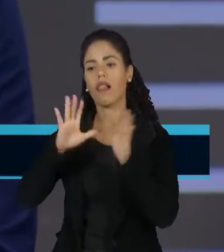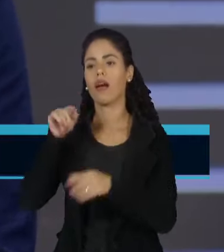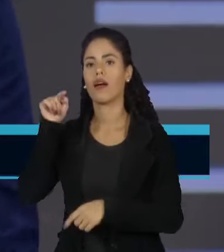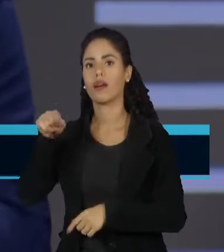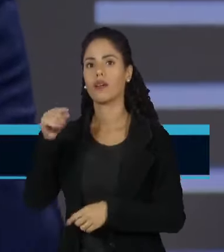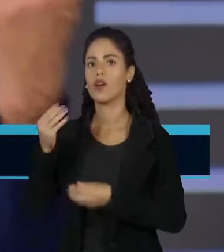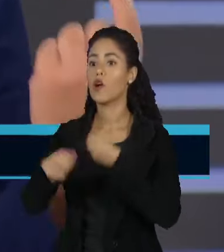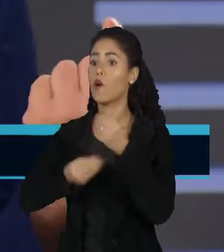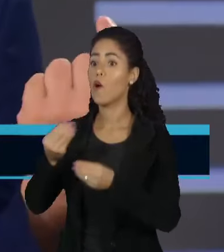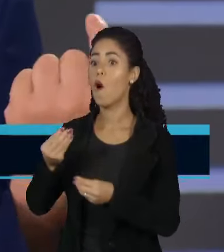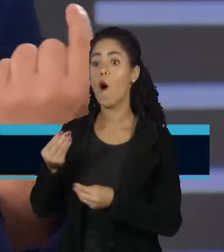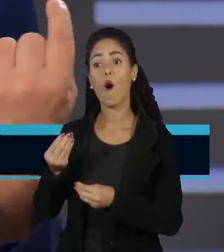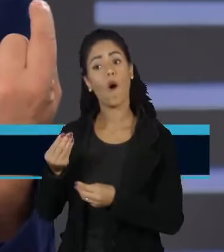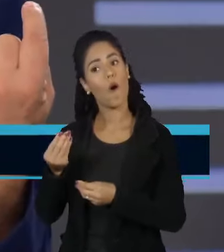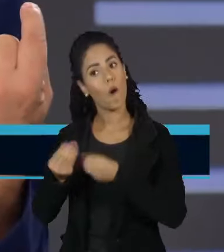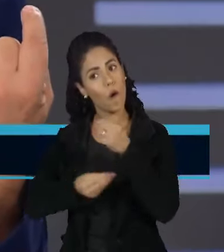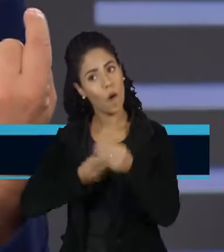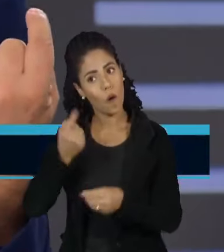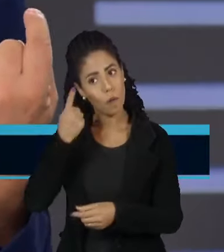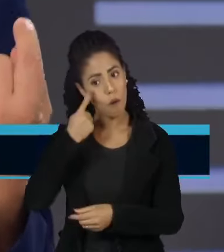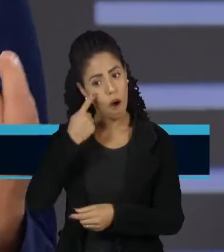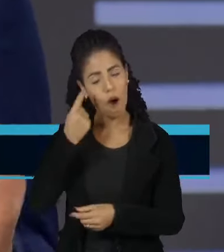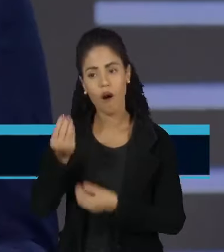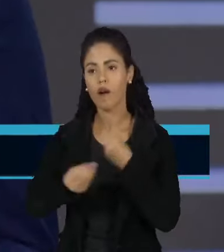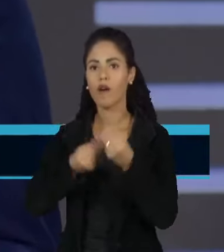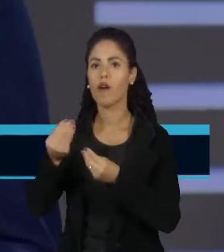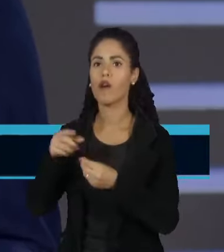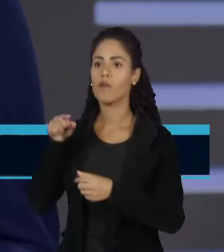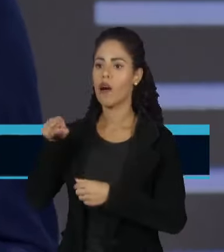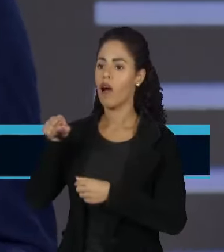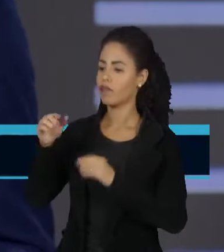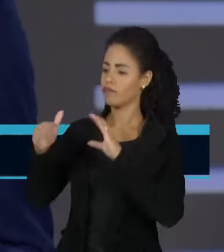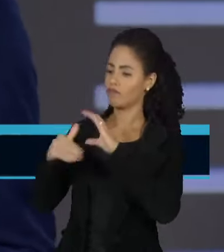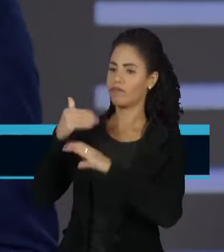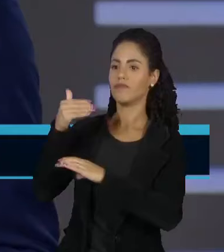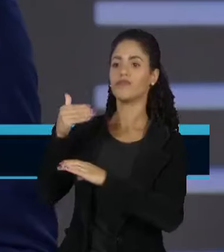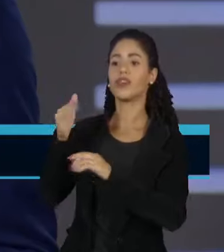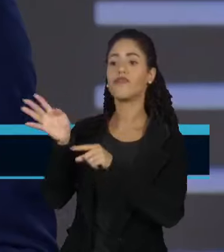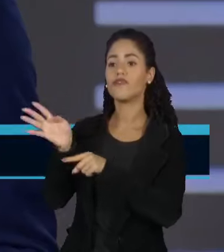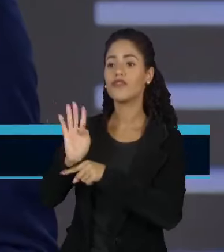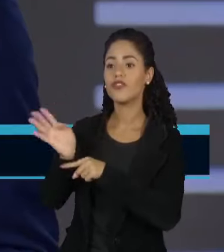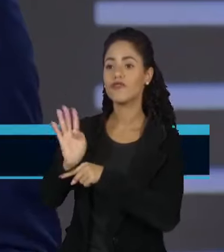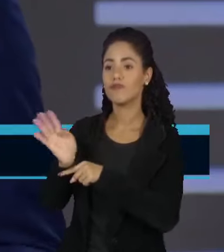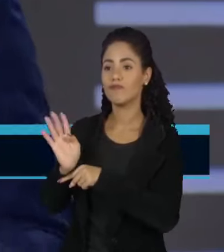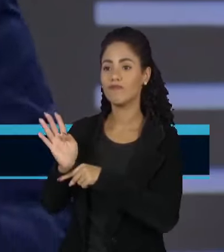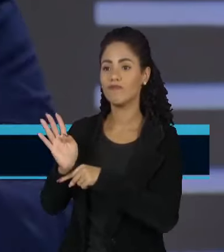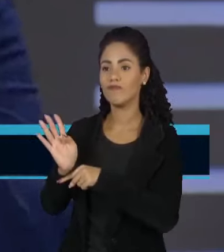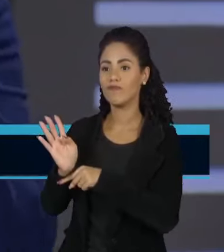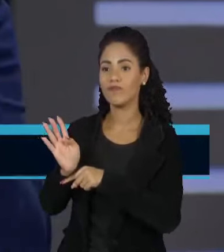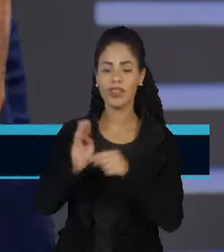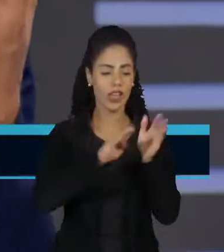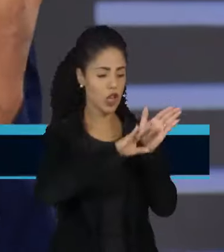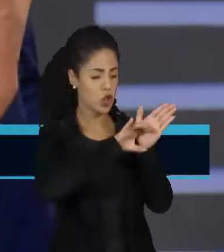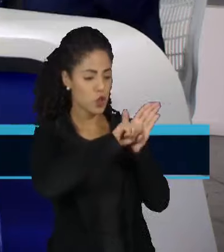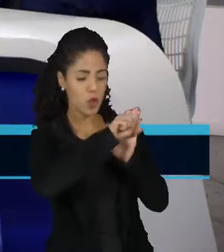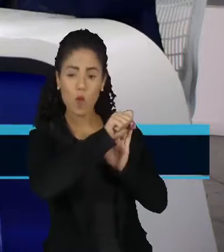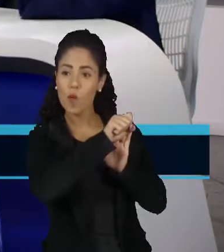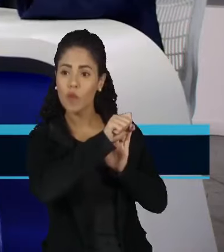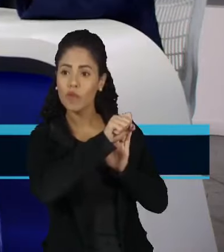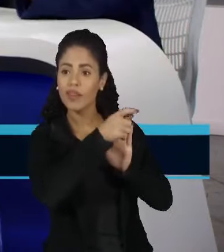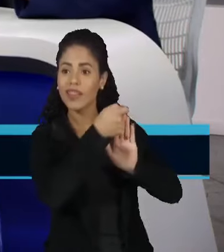chegam como? Aí a gente vai entender os 20 anos de diferença. Eles chegam através de vídeos e o Google chega através